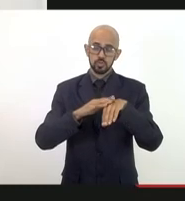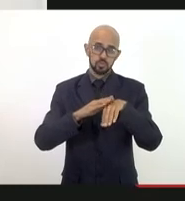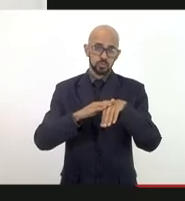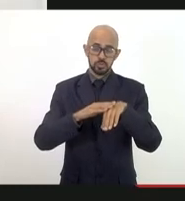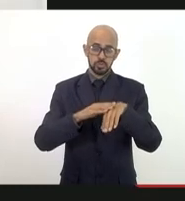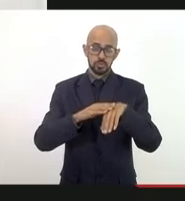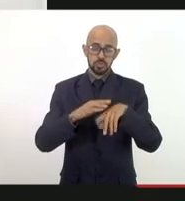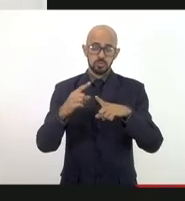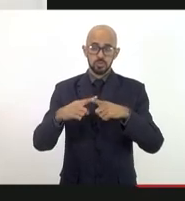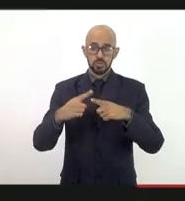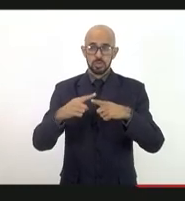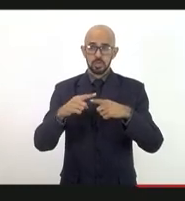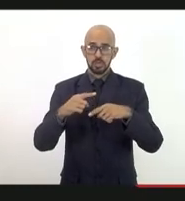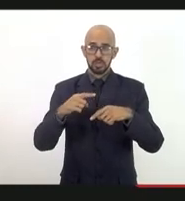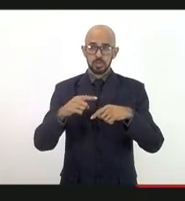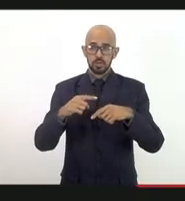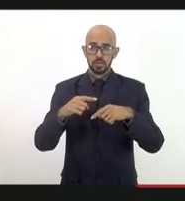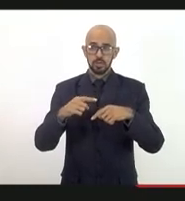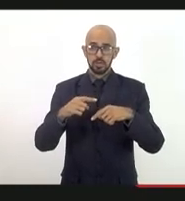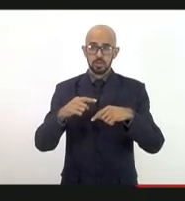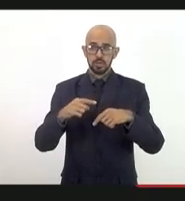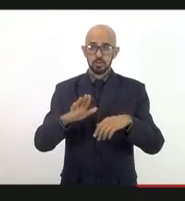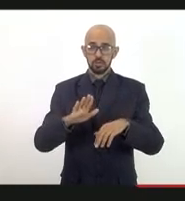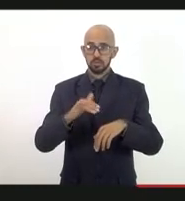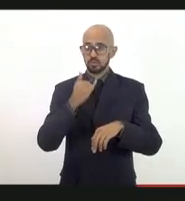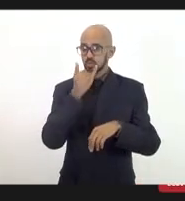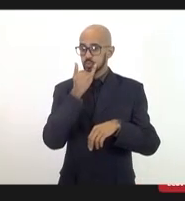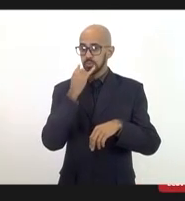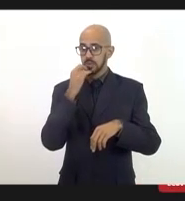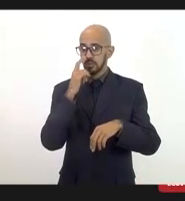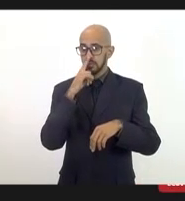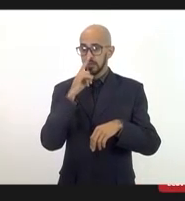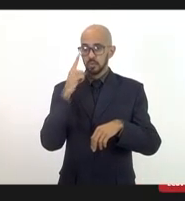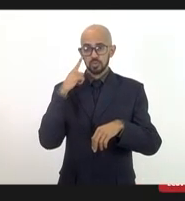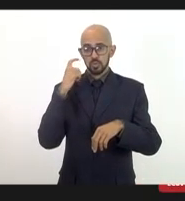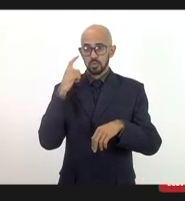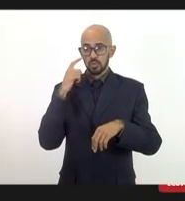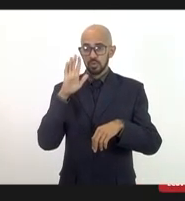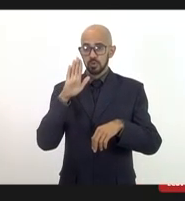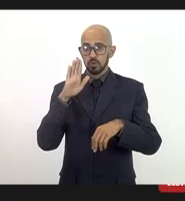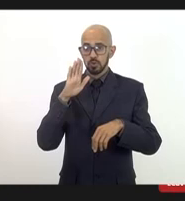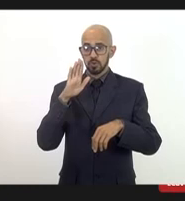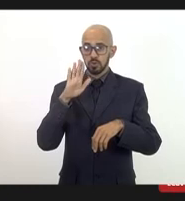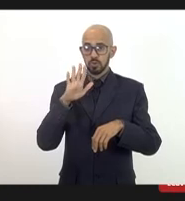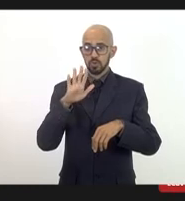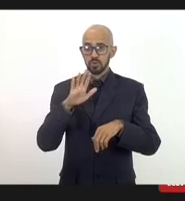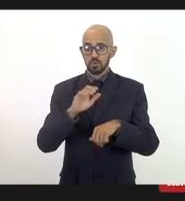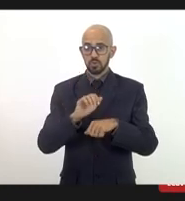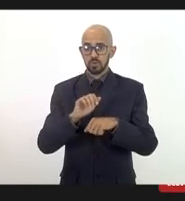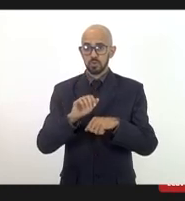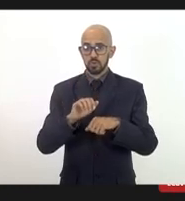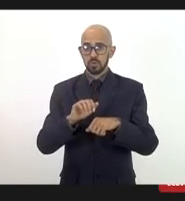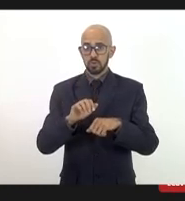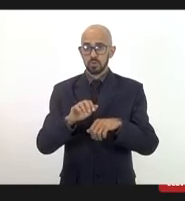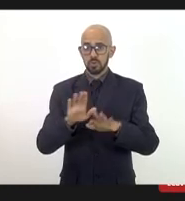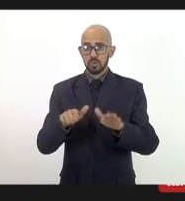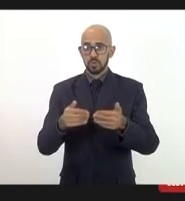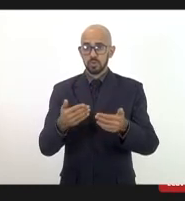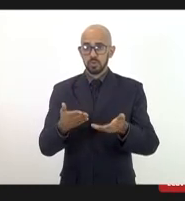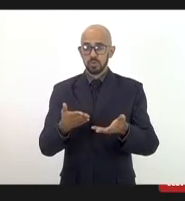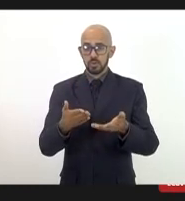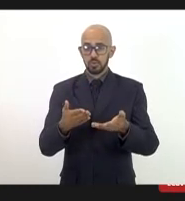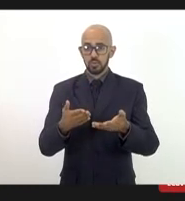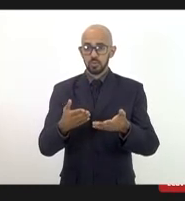a compreensão do processo de organização do espaço urbano passa por isso. Assim, não dá para a gente pensar em plano